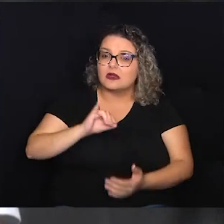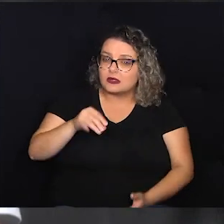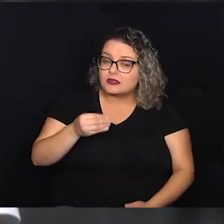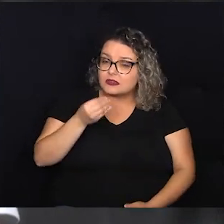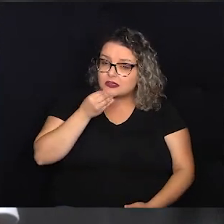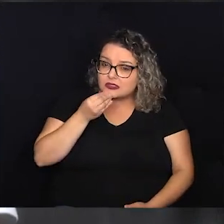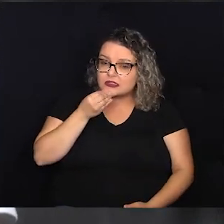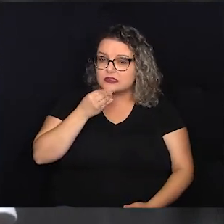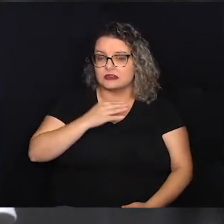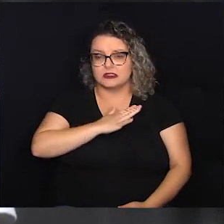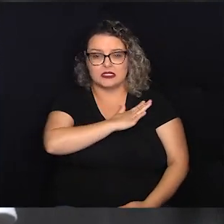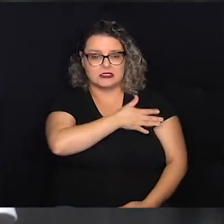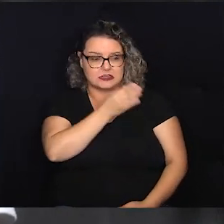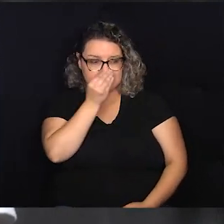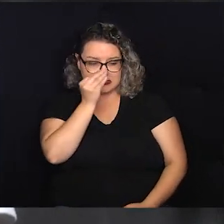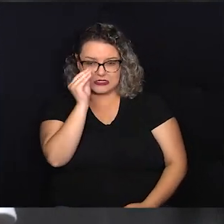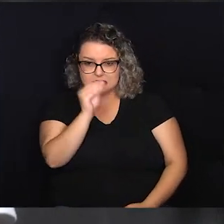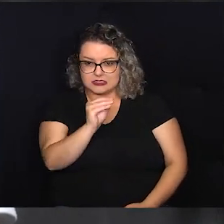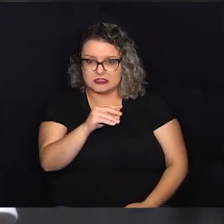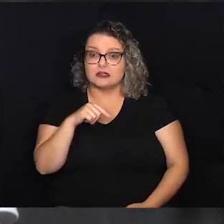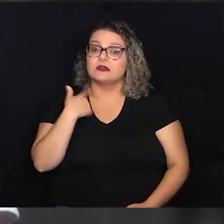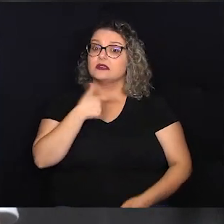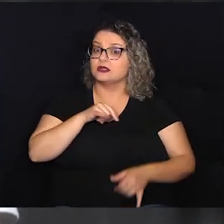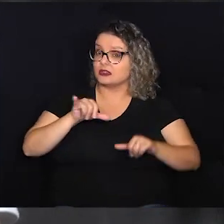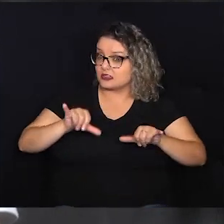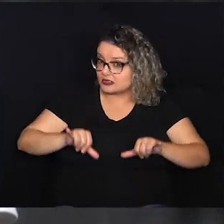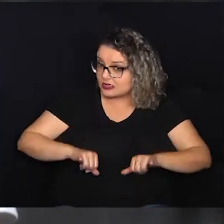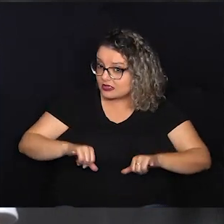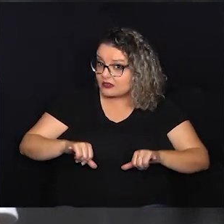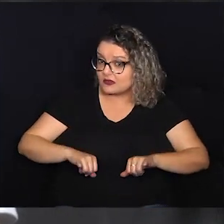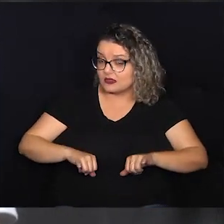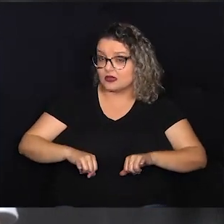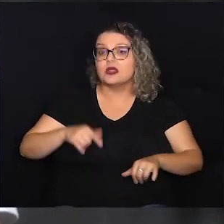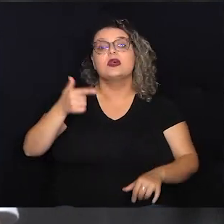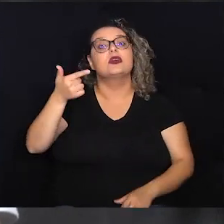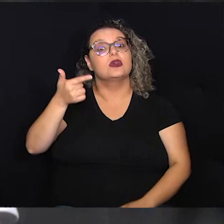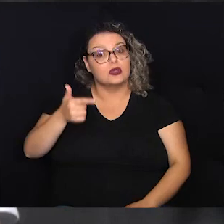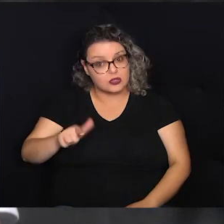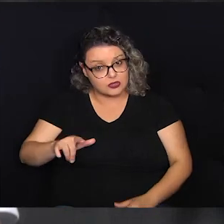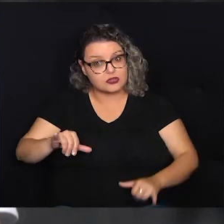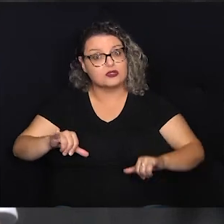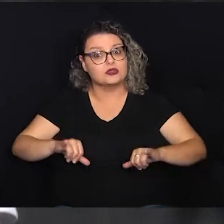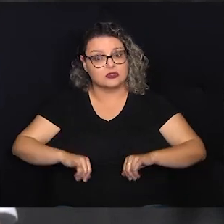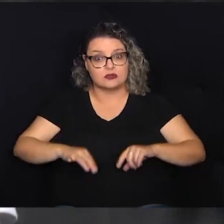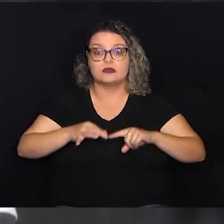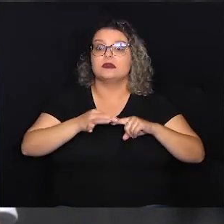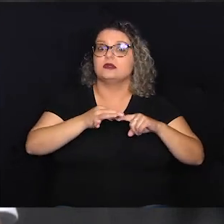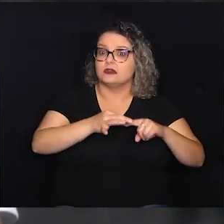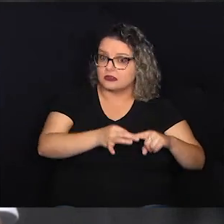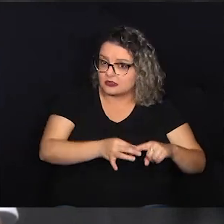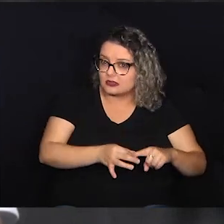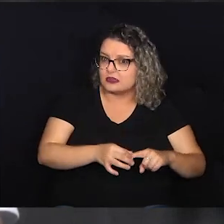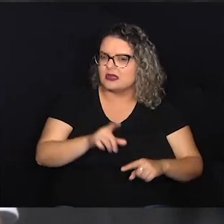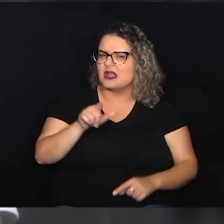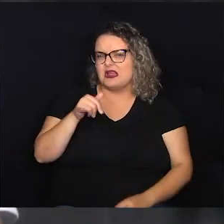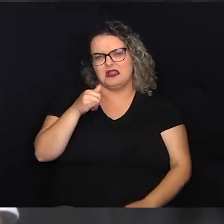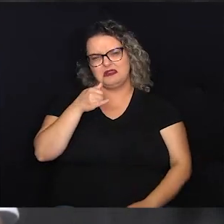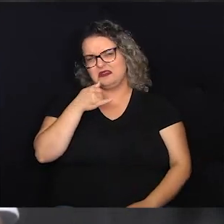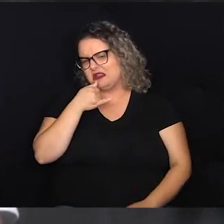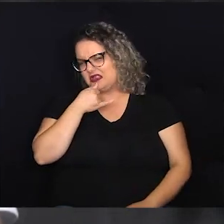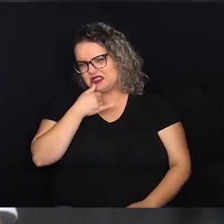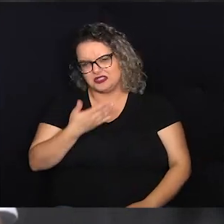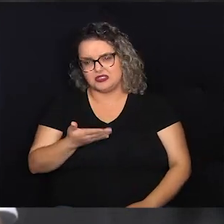contraste e saber da falta de oportunidade, da discriminação que nós sofremos e ainda sofremos